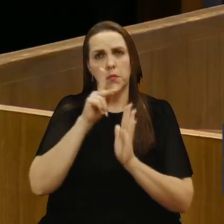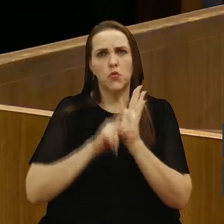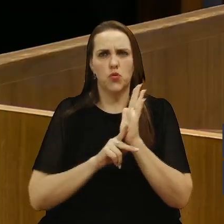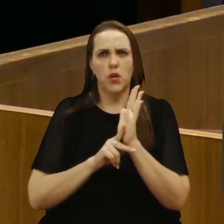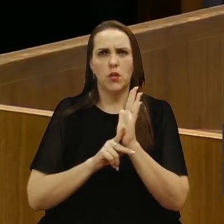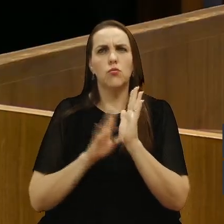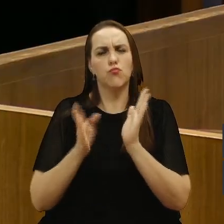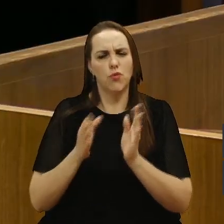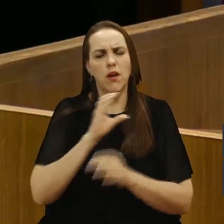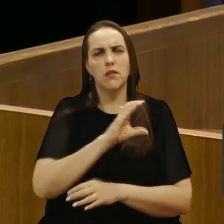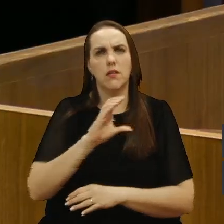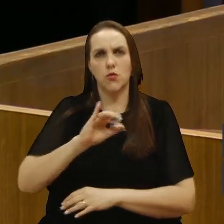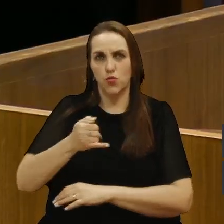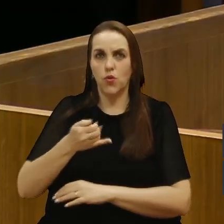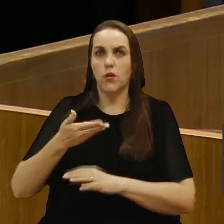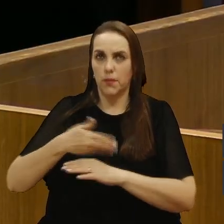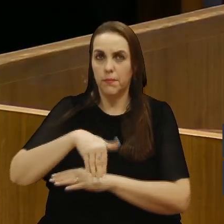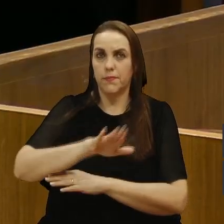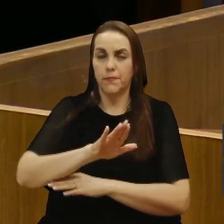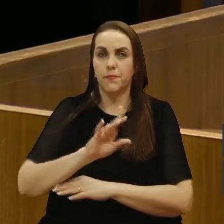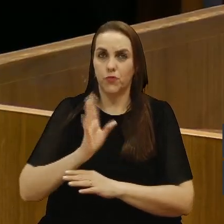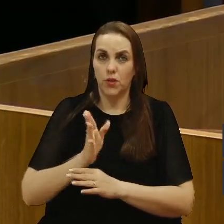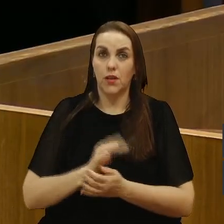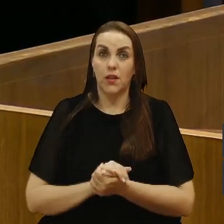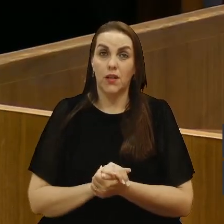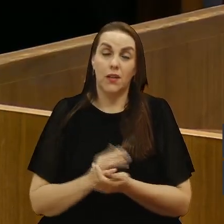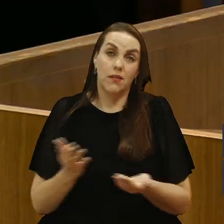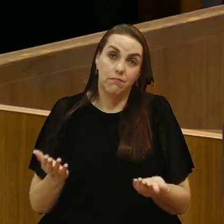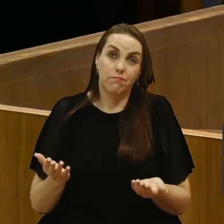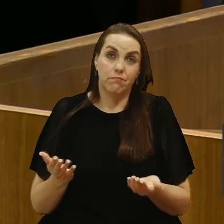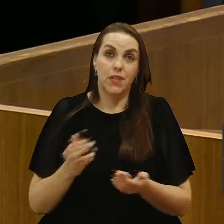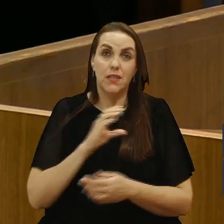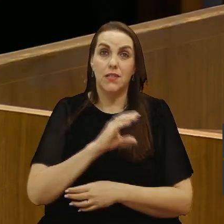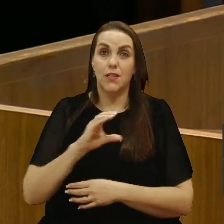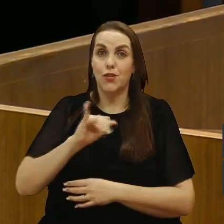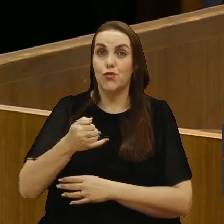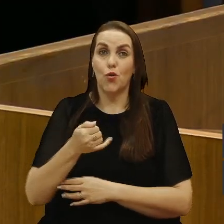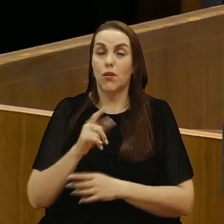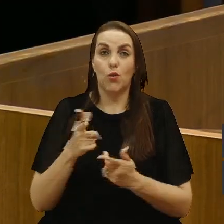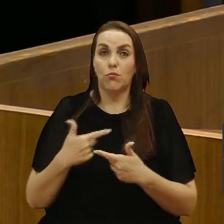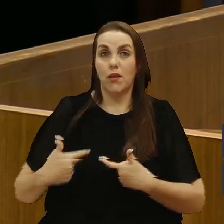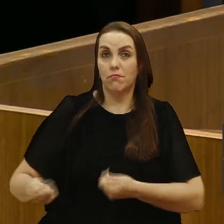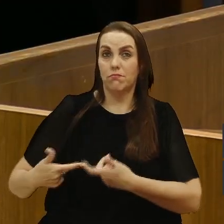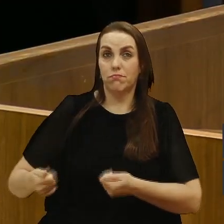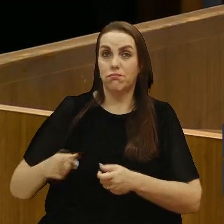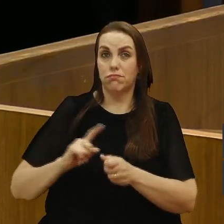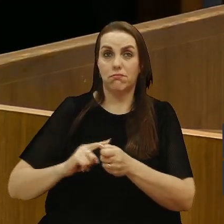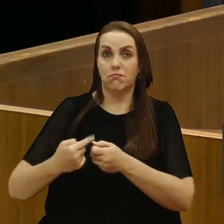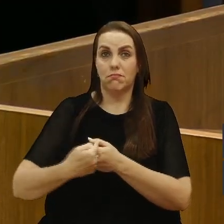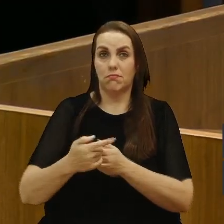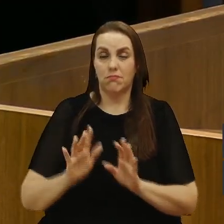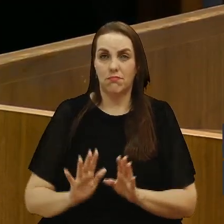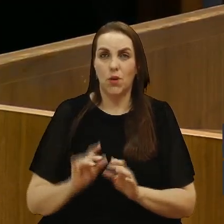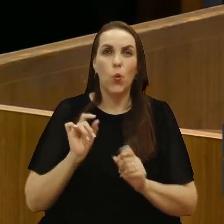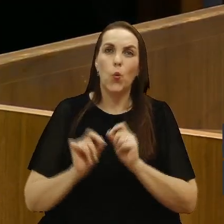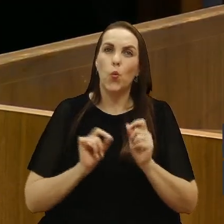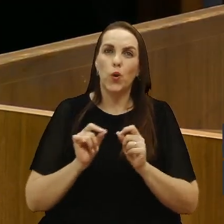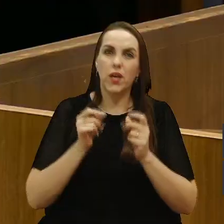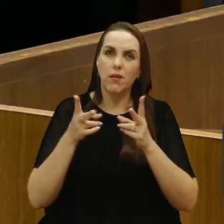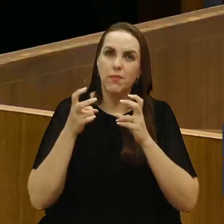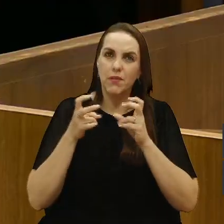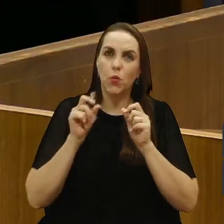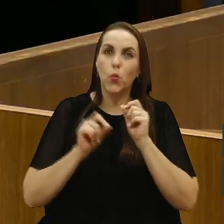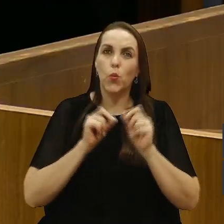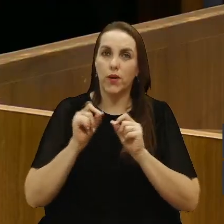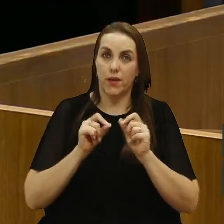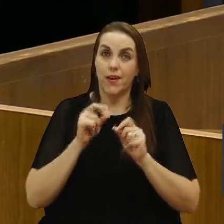na CCJ, e que pela CCJ não tem ônus ao município. O que se verifica é que Caxias